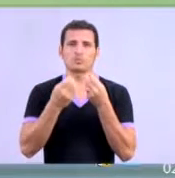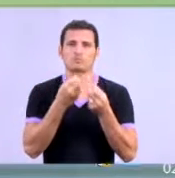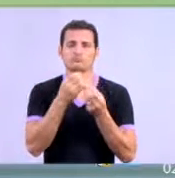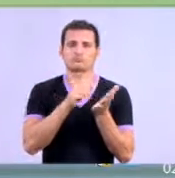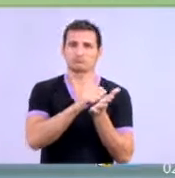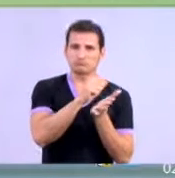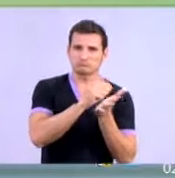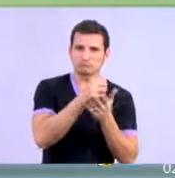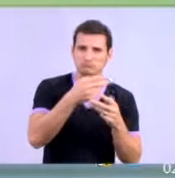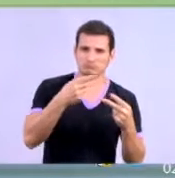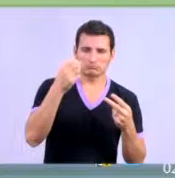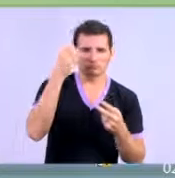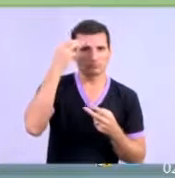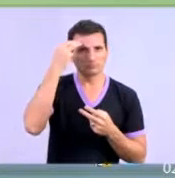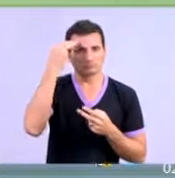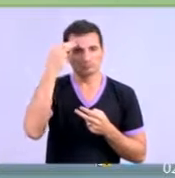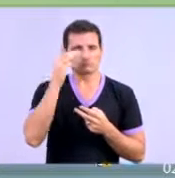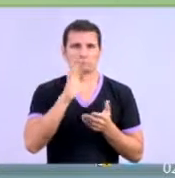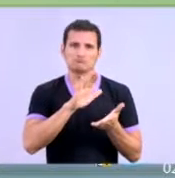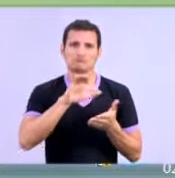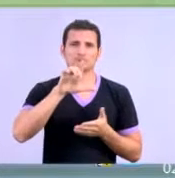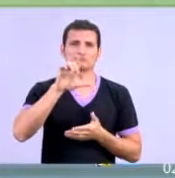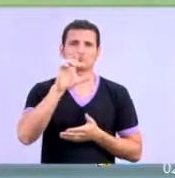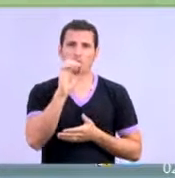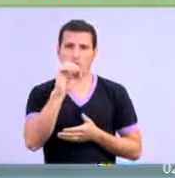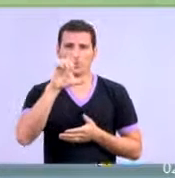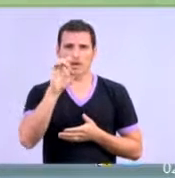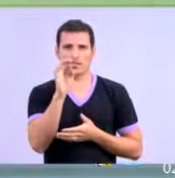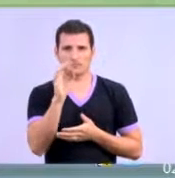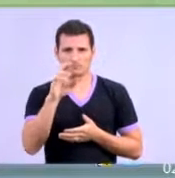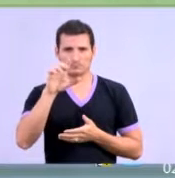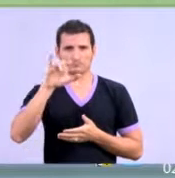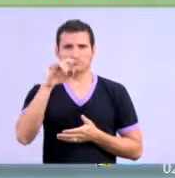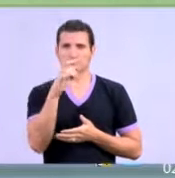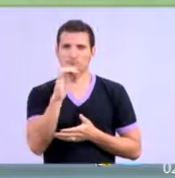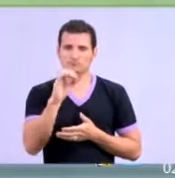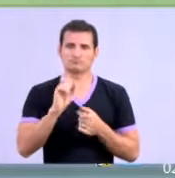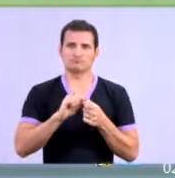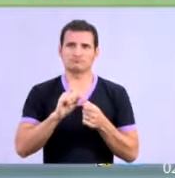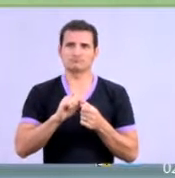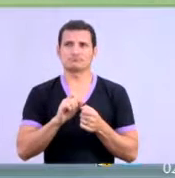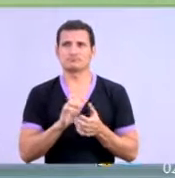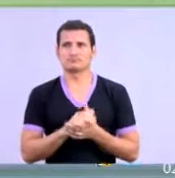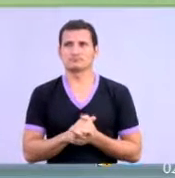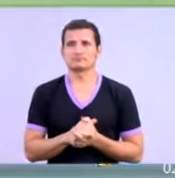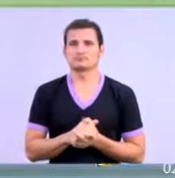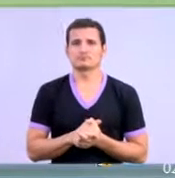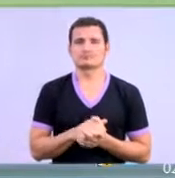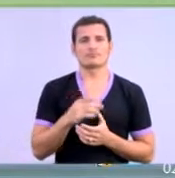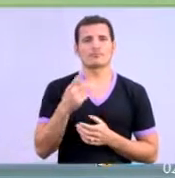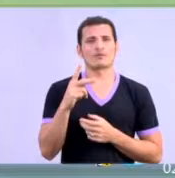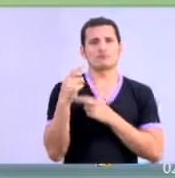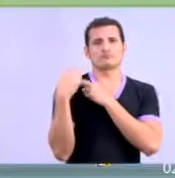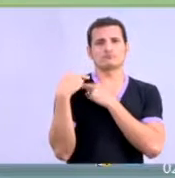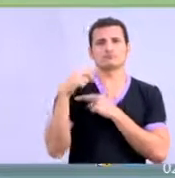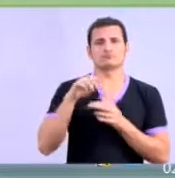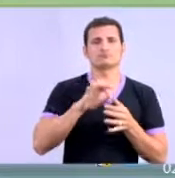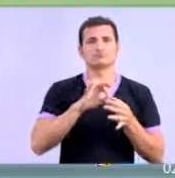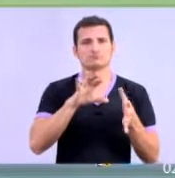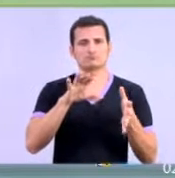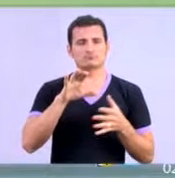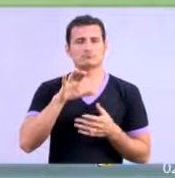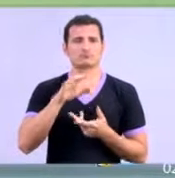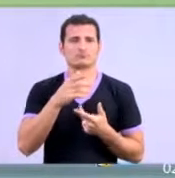desalocar objetos e destruir objetos. Deixa que o coletor de lixo faça isso para você. Sua função é liberar os recursos usados pelo objeto,